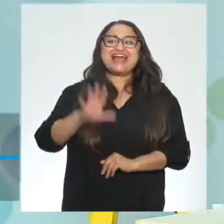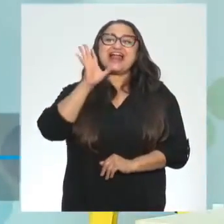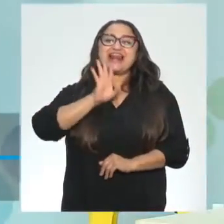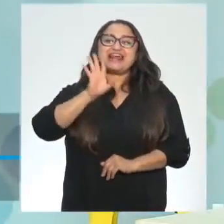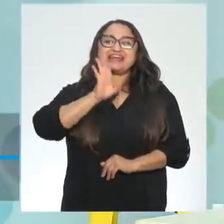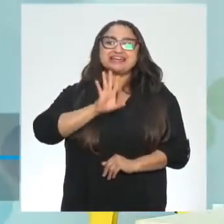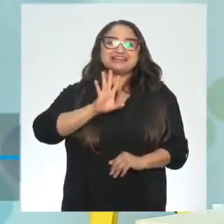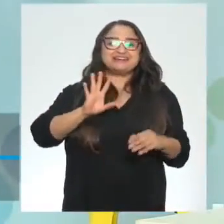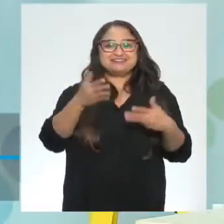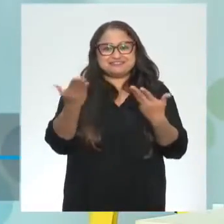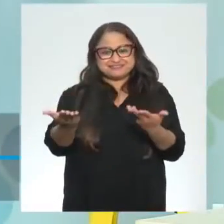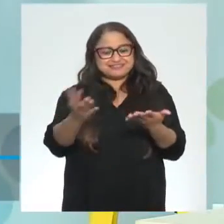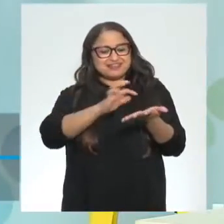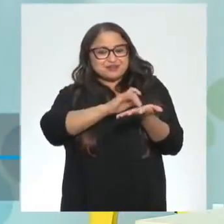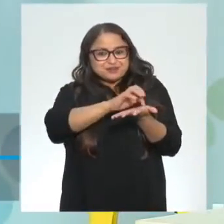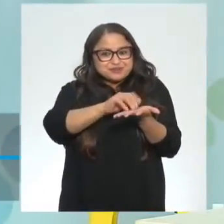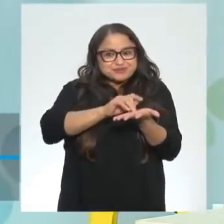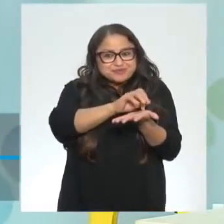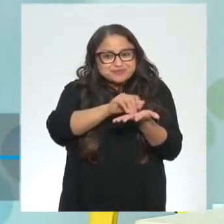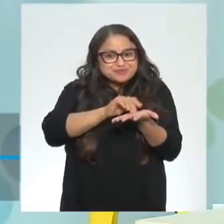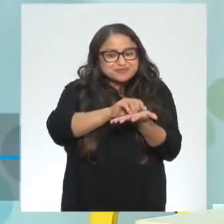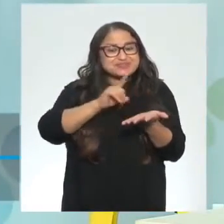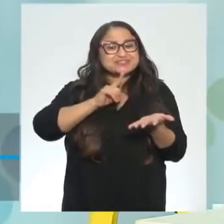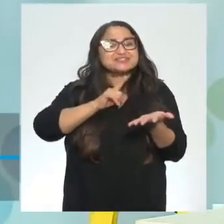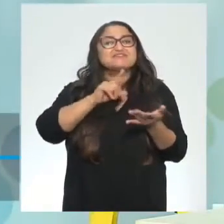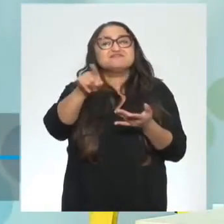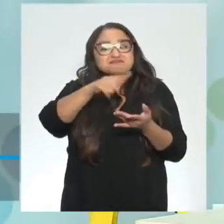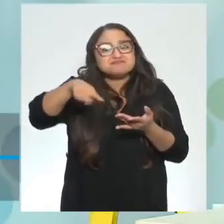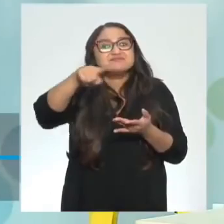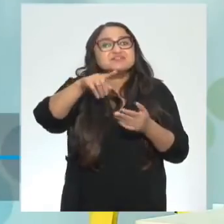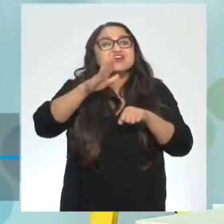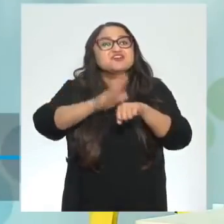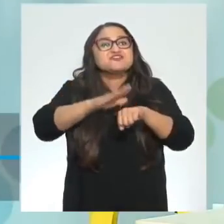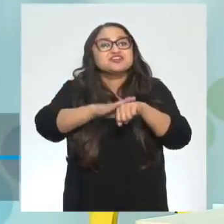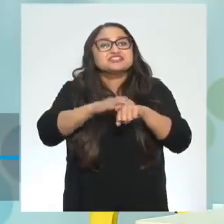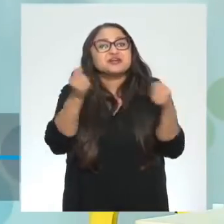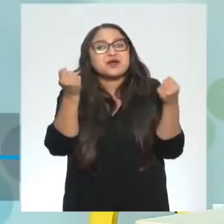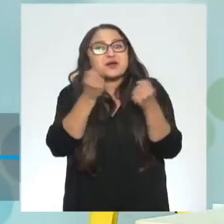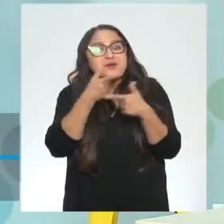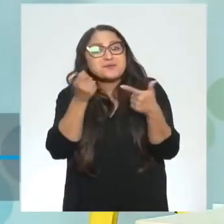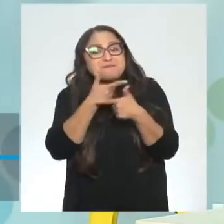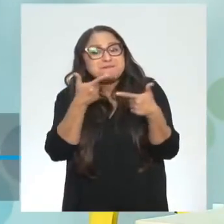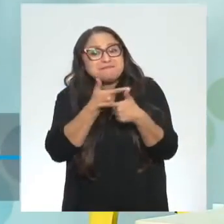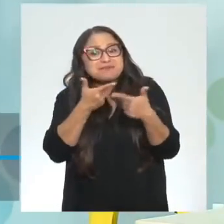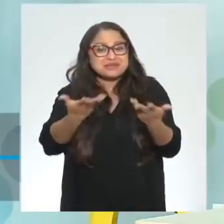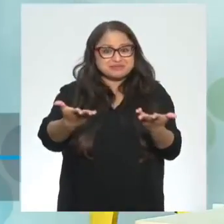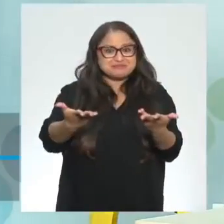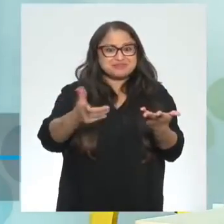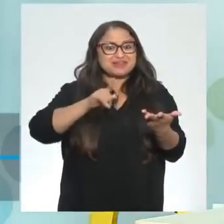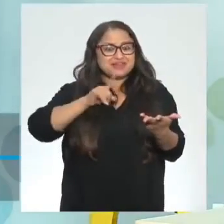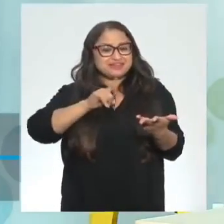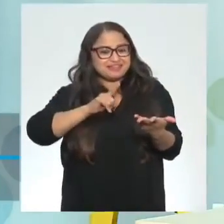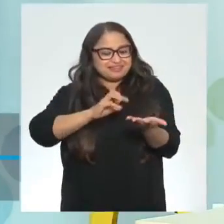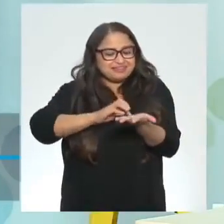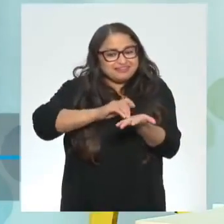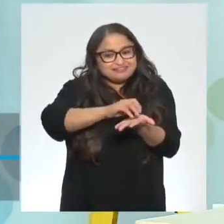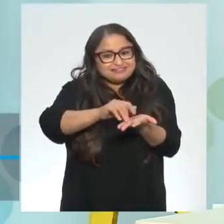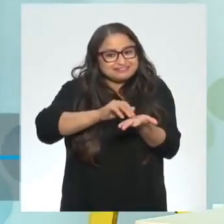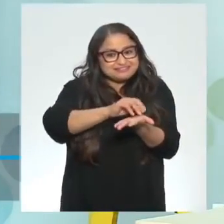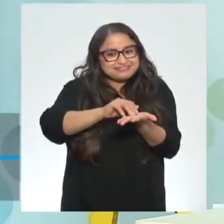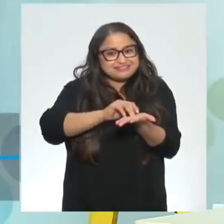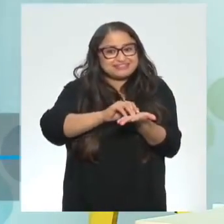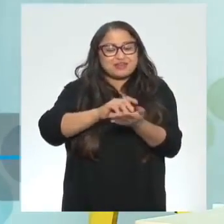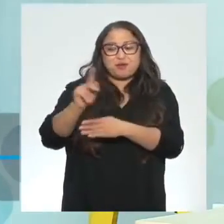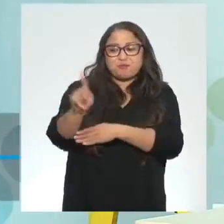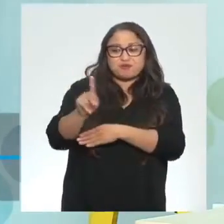Então, olha só, dedinho no teclado. Galerinha, faz aí os memes do dedinho no teclado da aula de história do professor Carlos